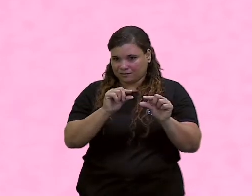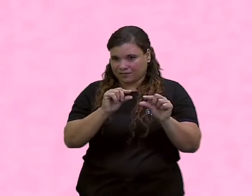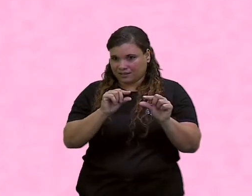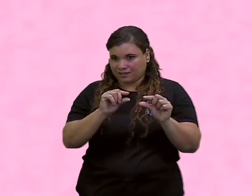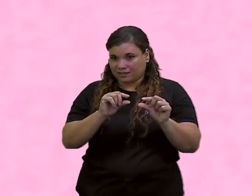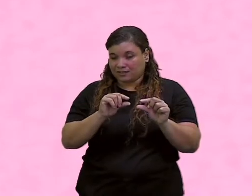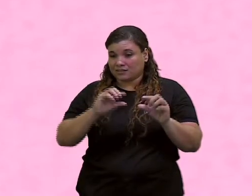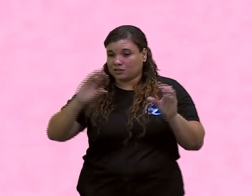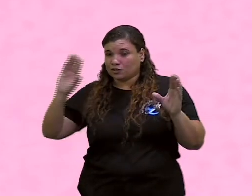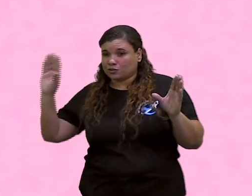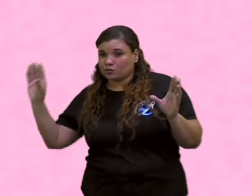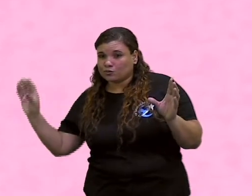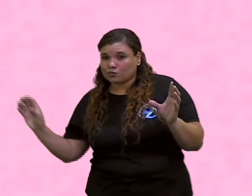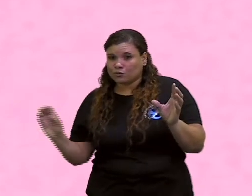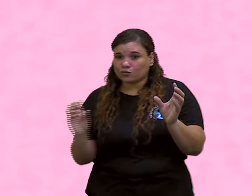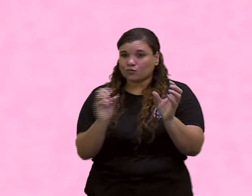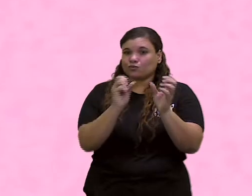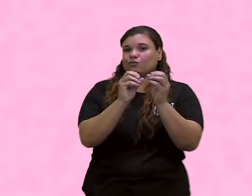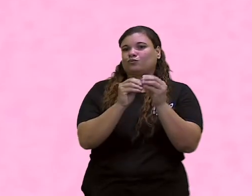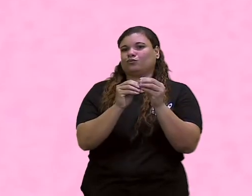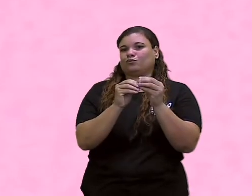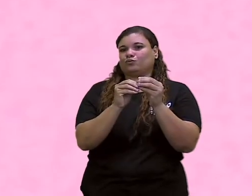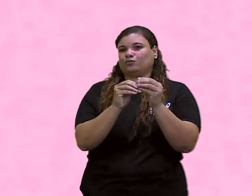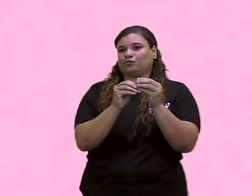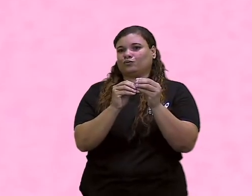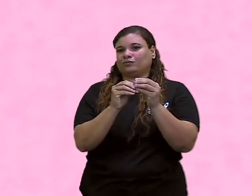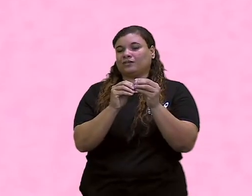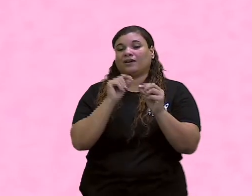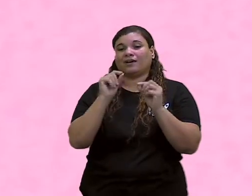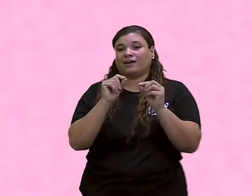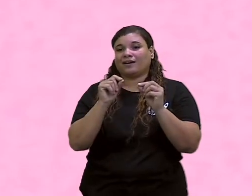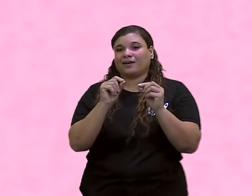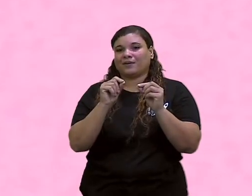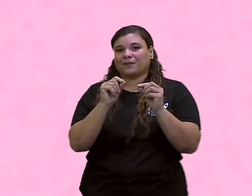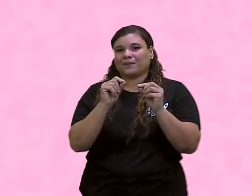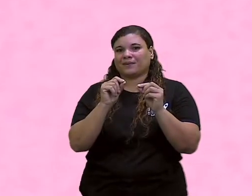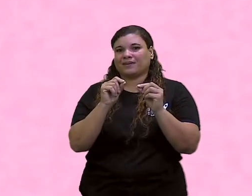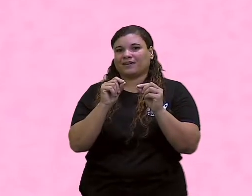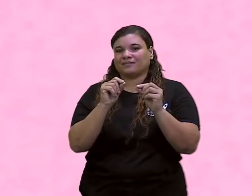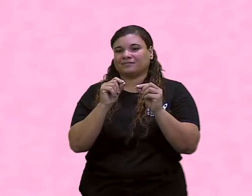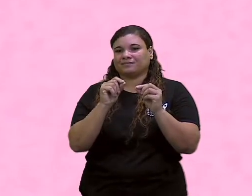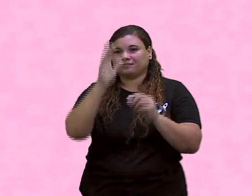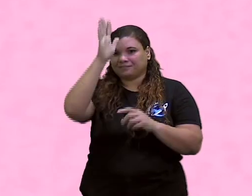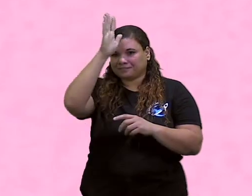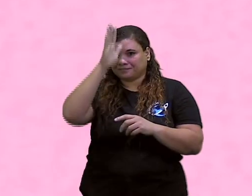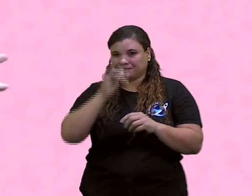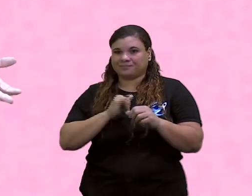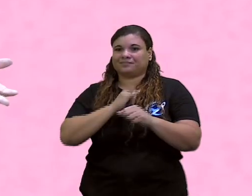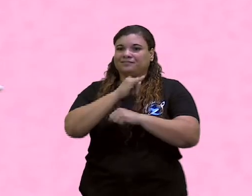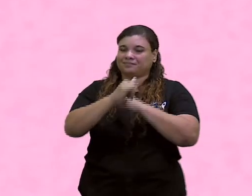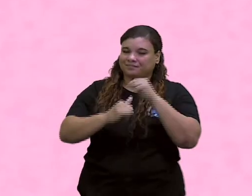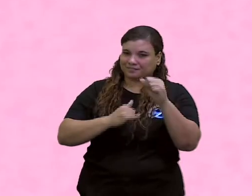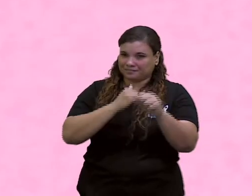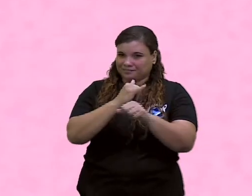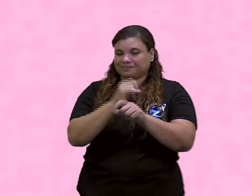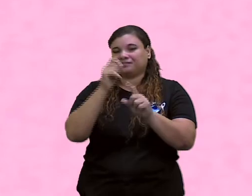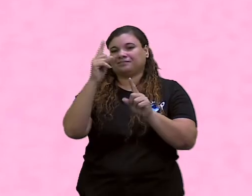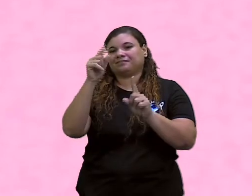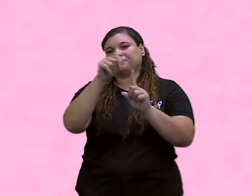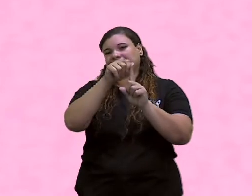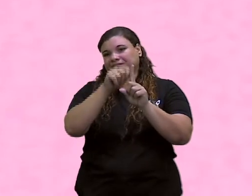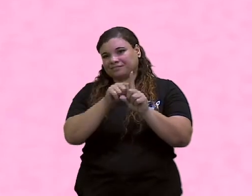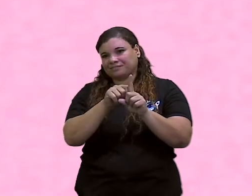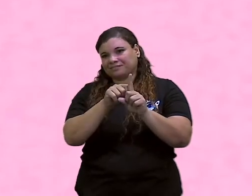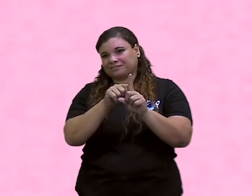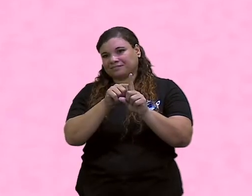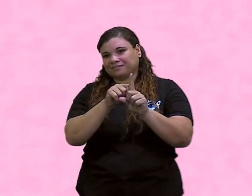Adjunto adverbial de modo. Na internet, é onde você vai navegar, então é lugar. Por um mês, é o período, é